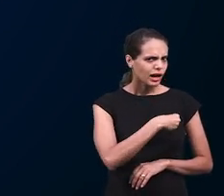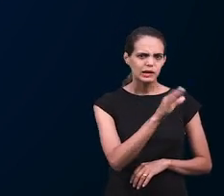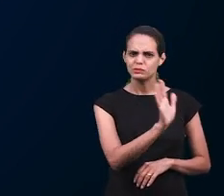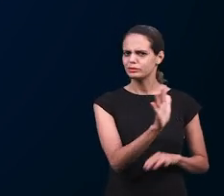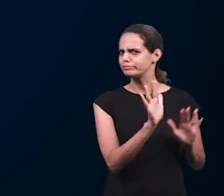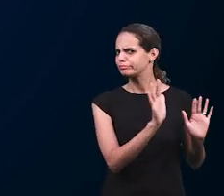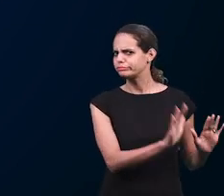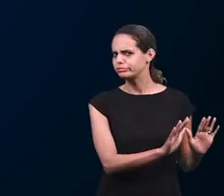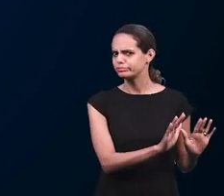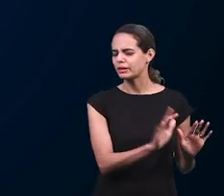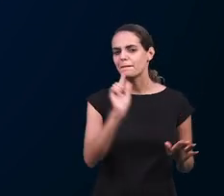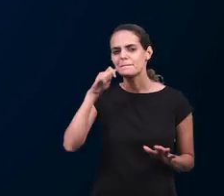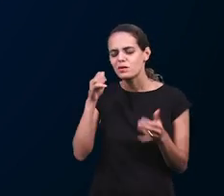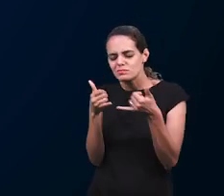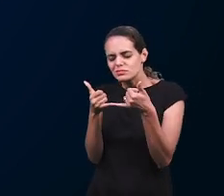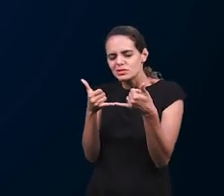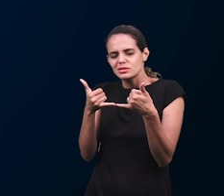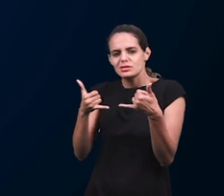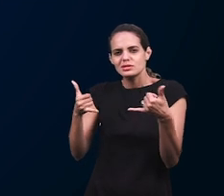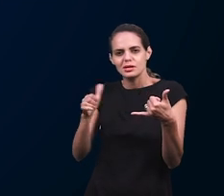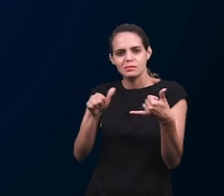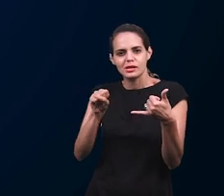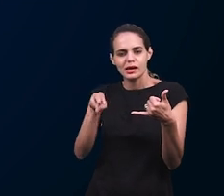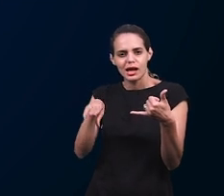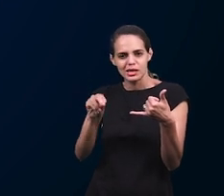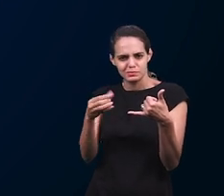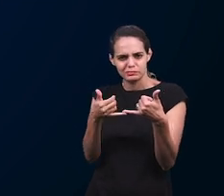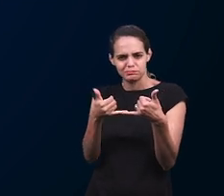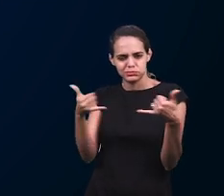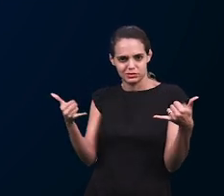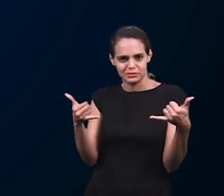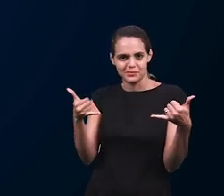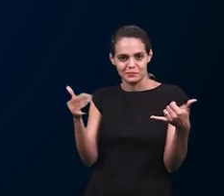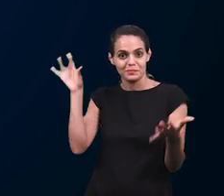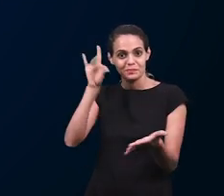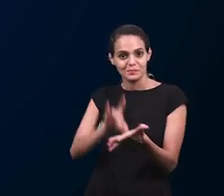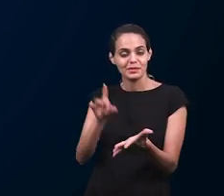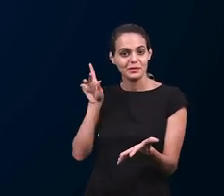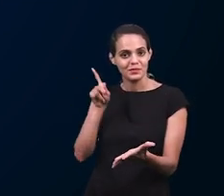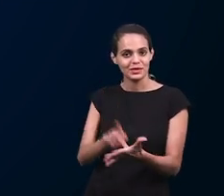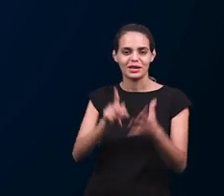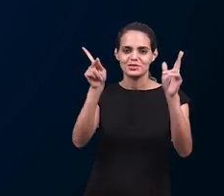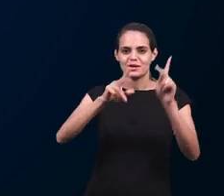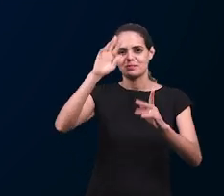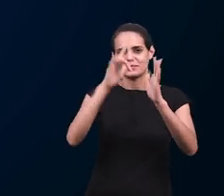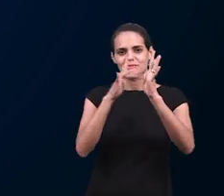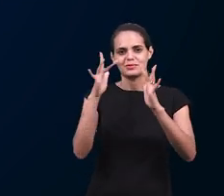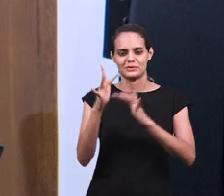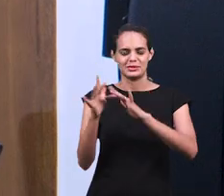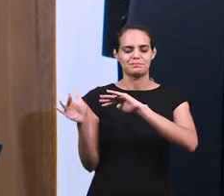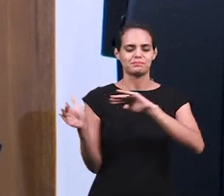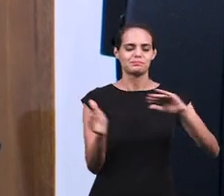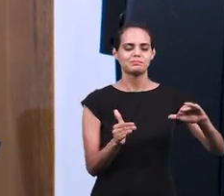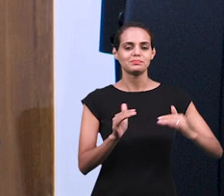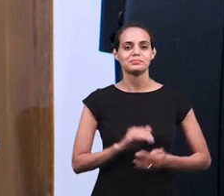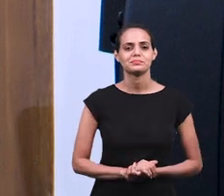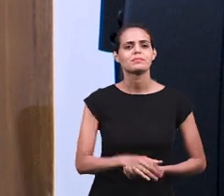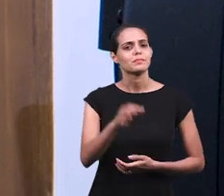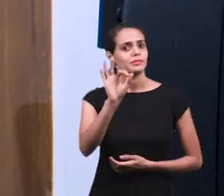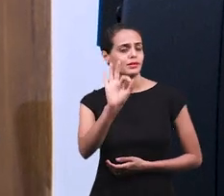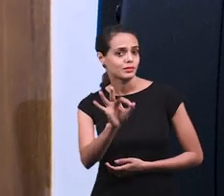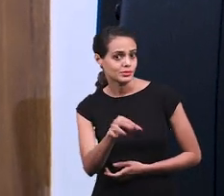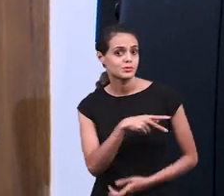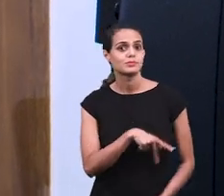sim com os asmos da sinceridade e da verdade. A paz do Senhor Jesus. Paulo